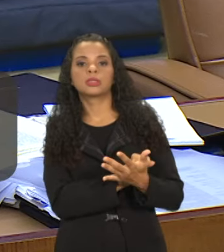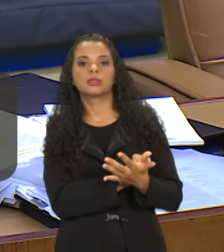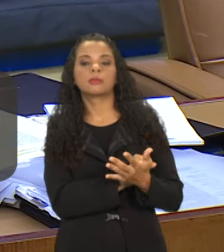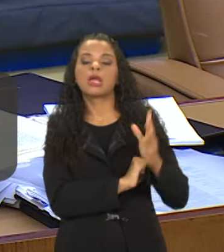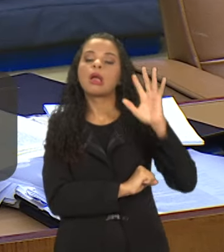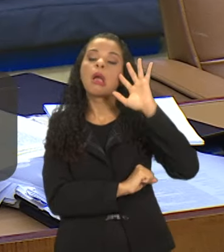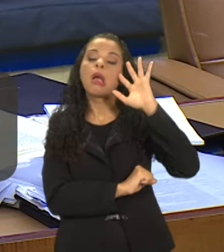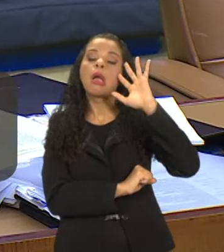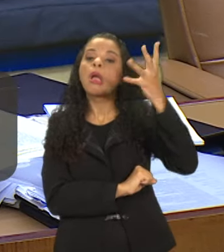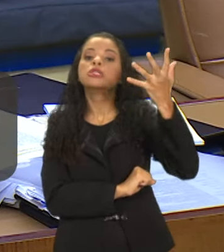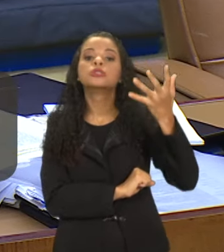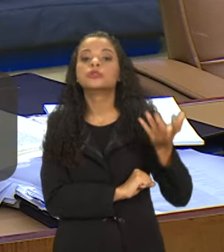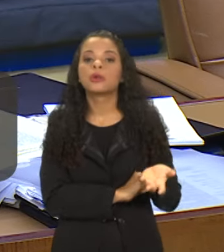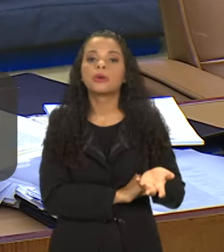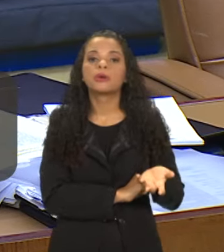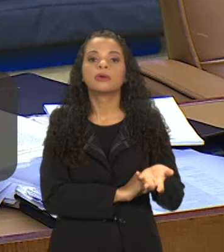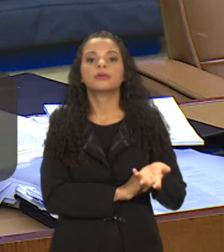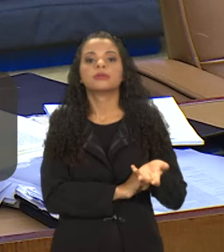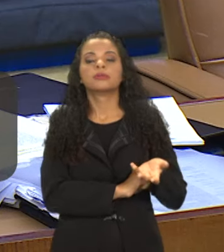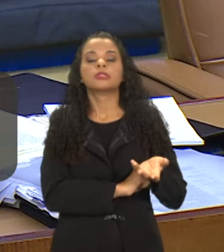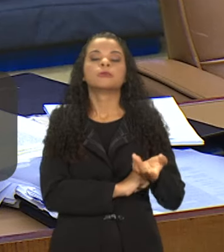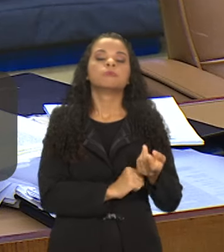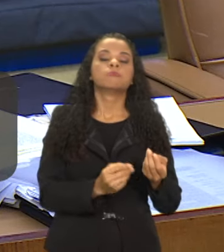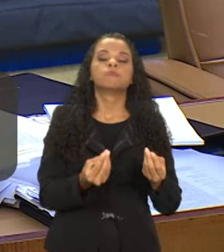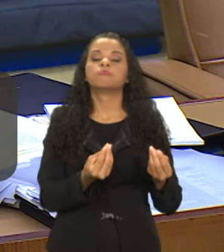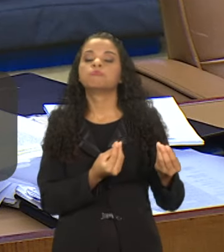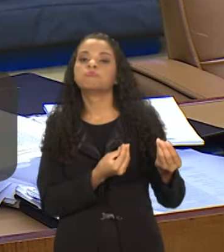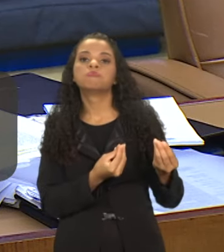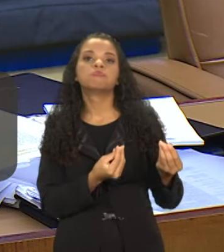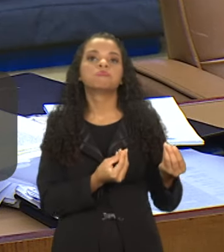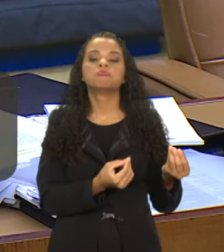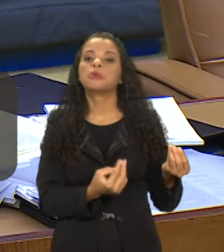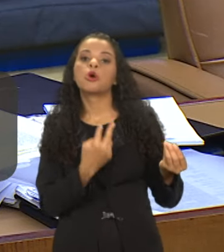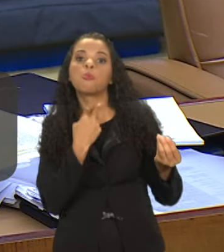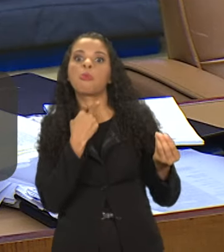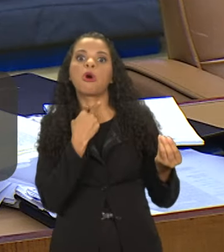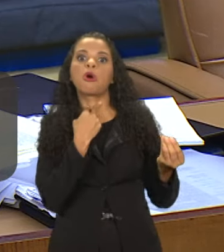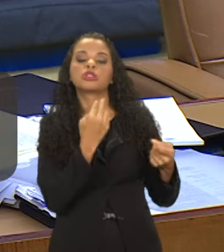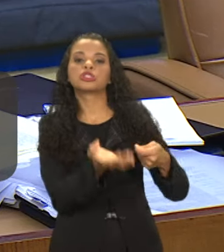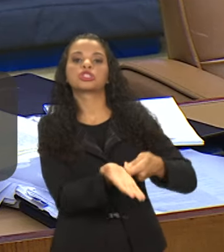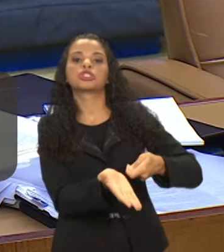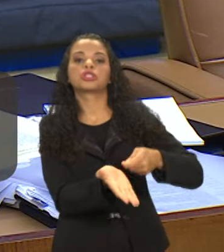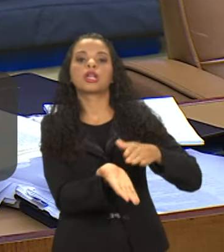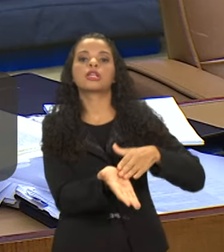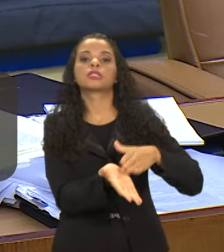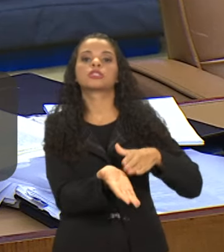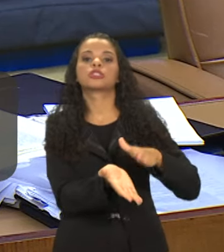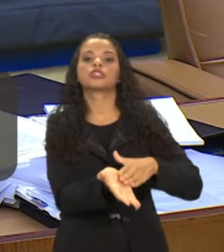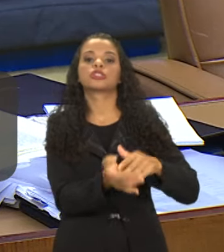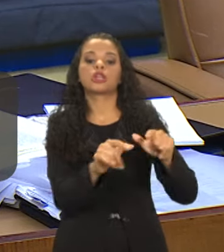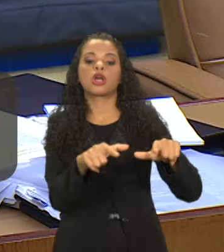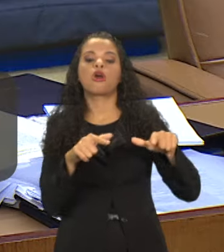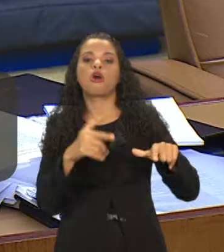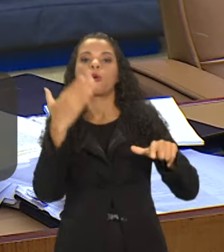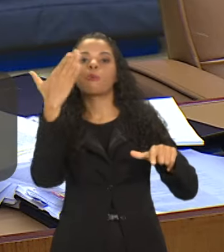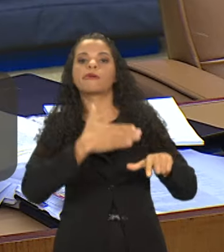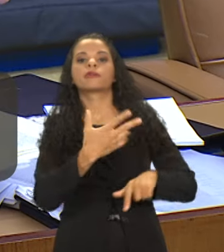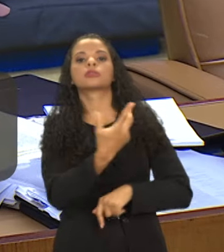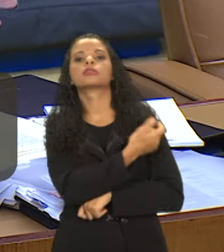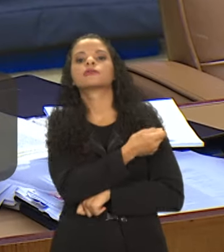resolve que não se pode exigir comprovação de vacina. E o ministro